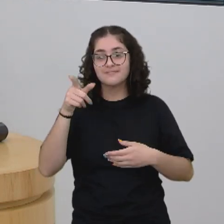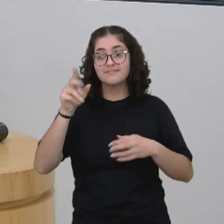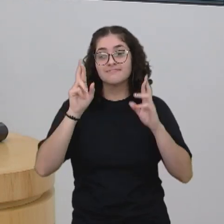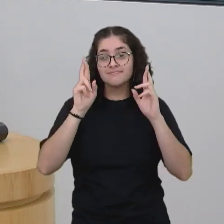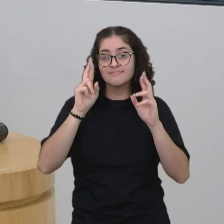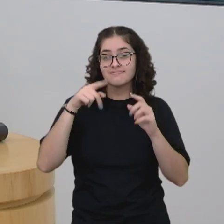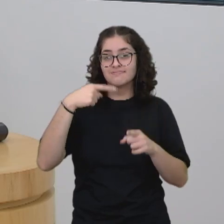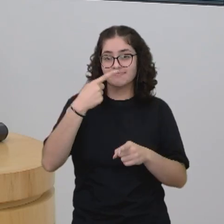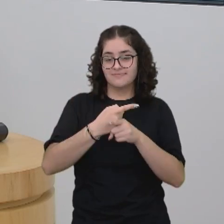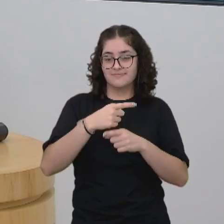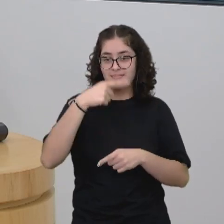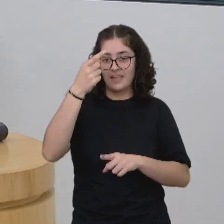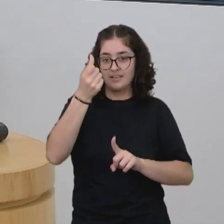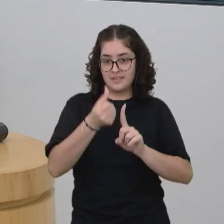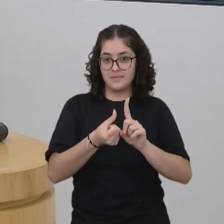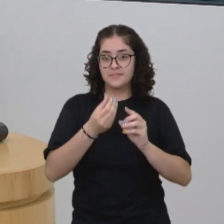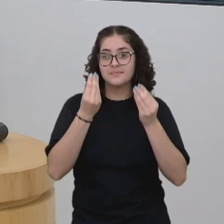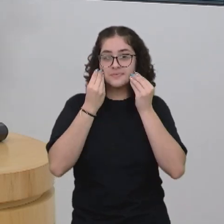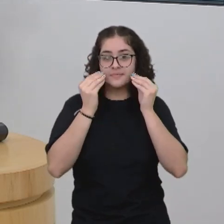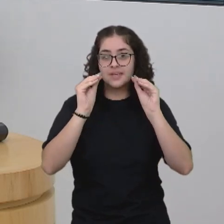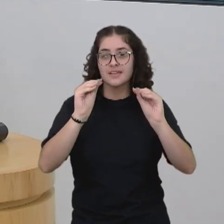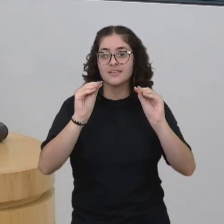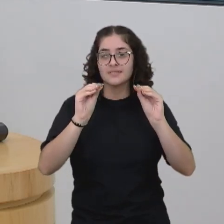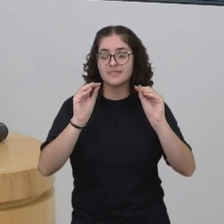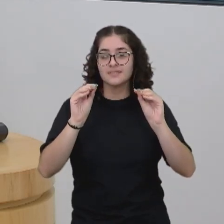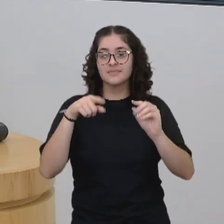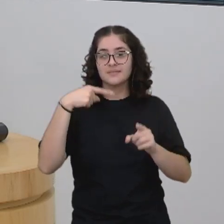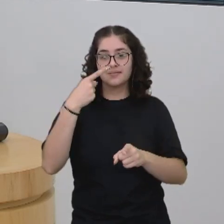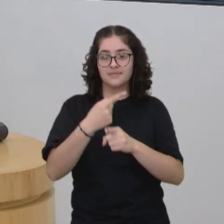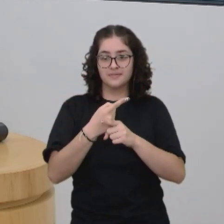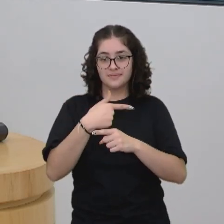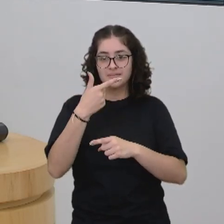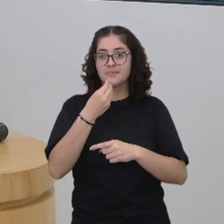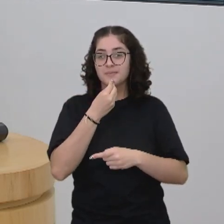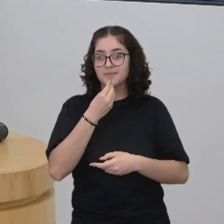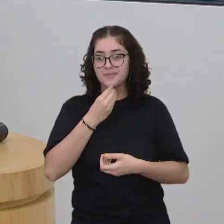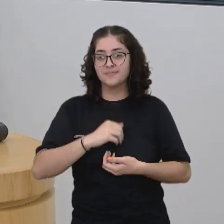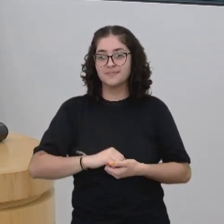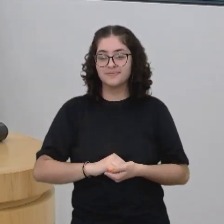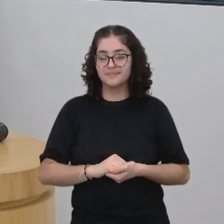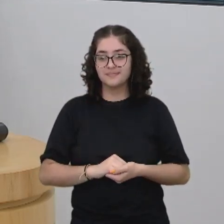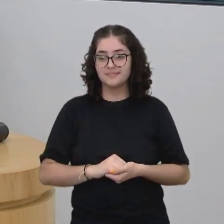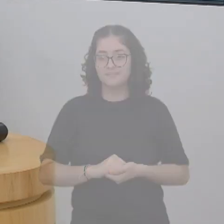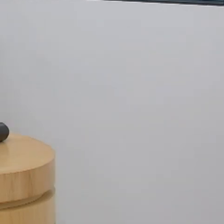e espero ver vocês no próximo semestre. Um beijo e até as nossas próximas oportunidades.